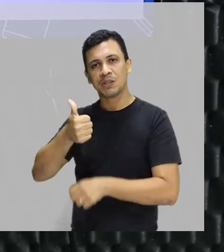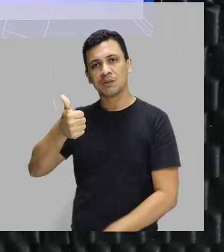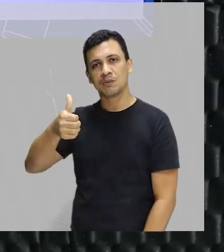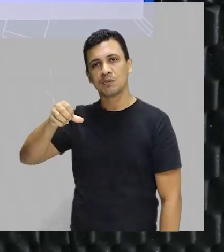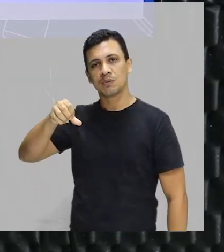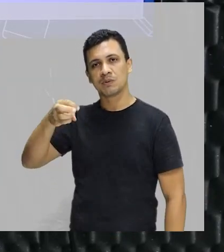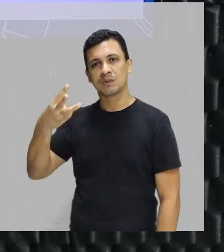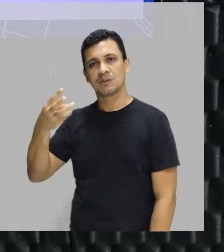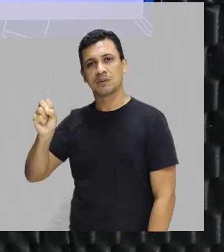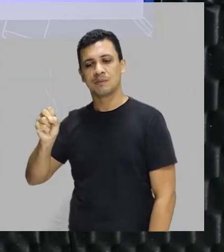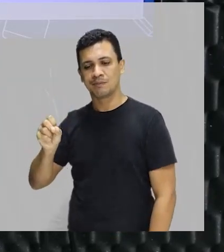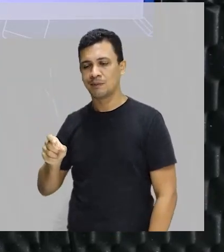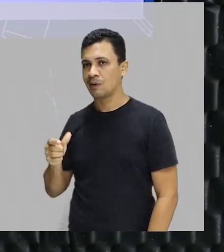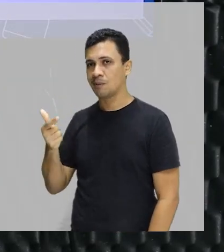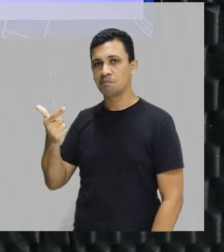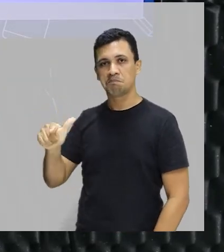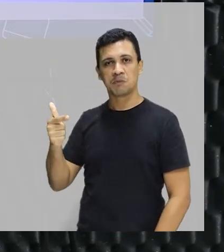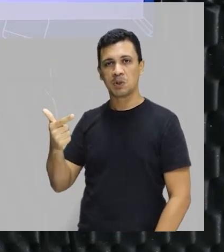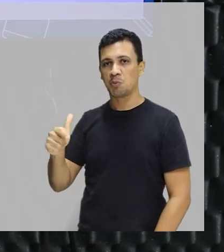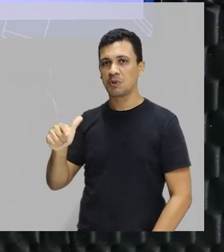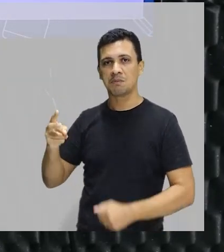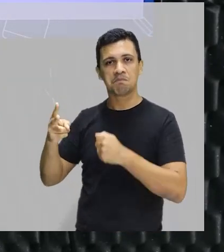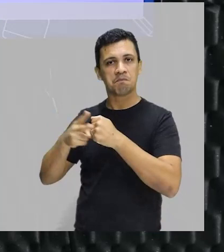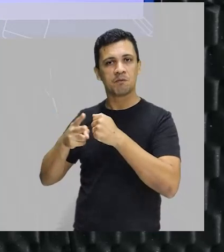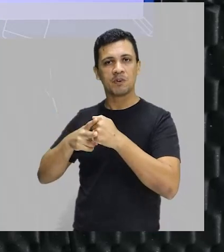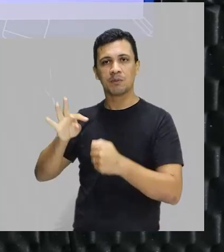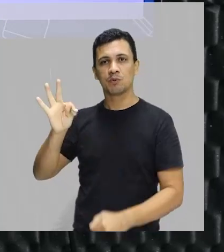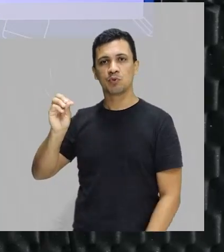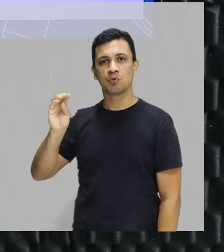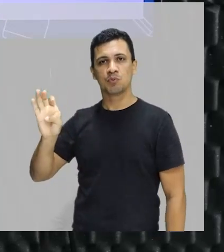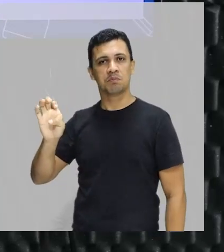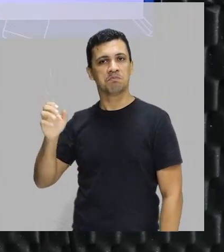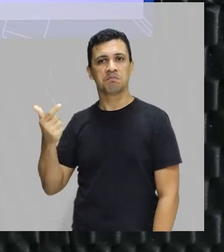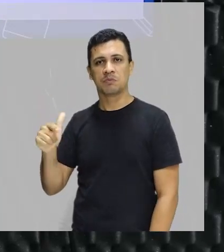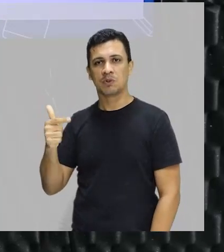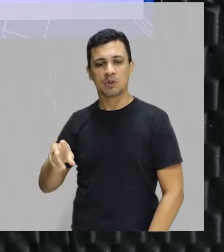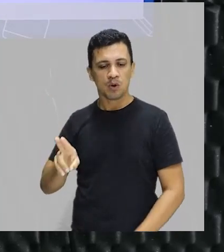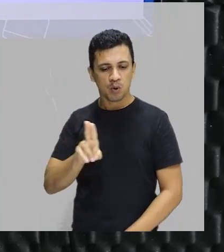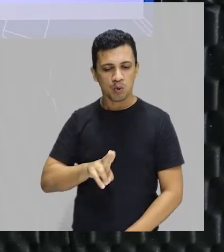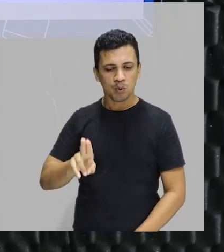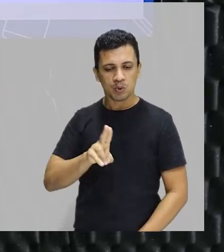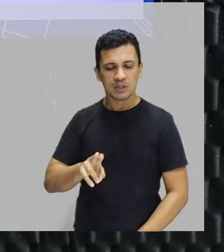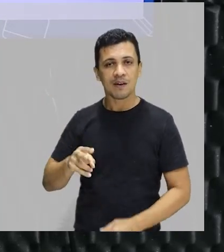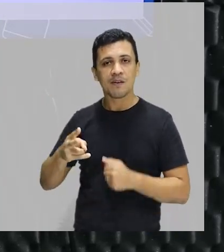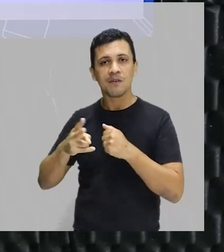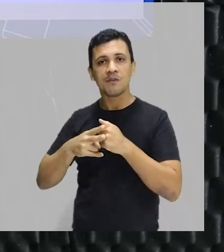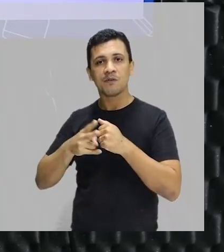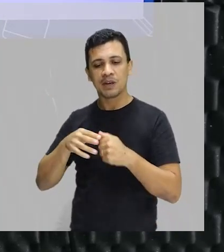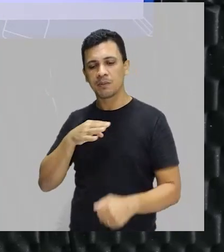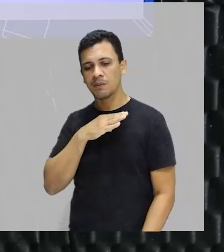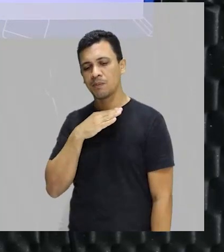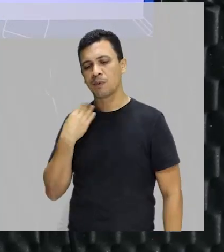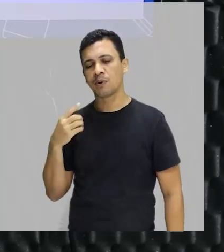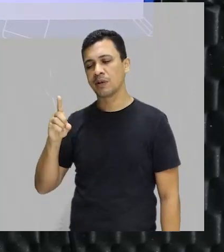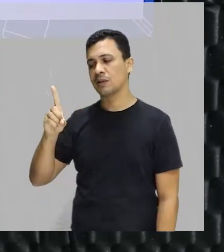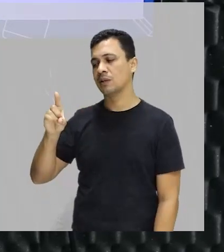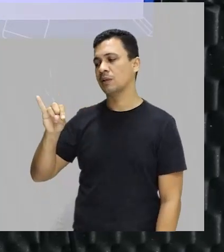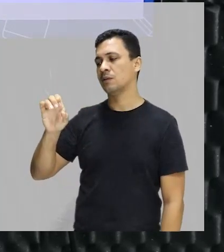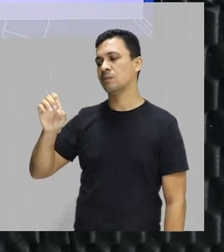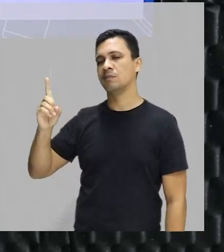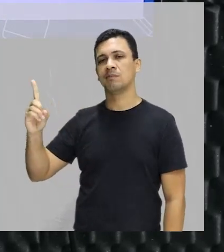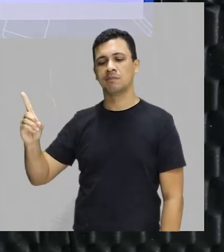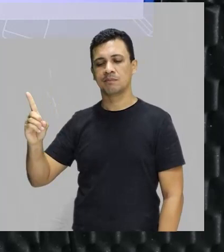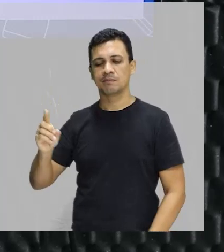to be, tá? Quando falou do falecimento dela, o verbo utilizado foi died, o verbo morrer. Em